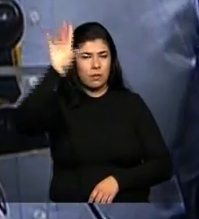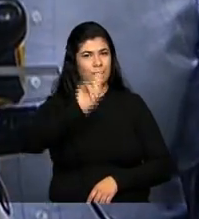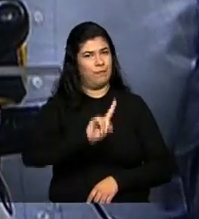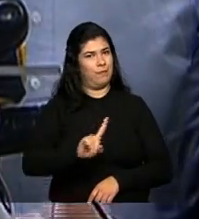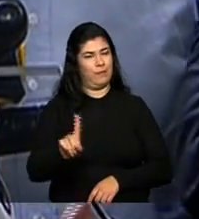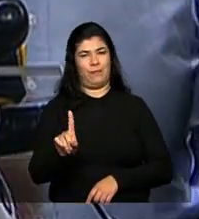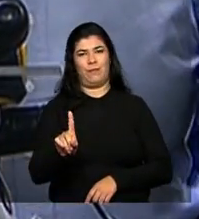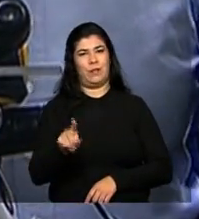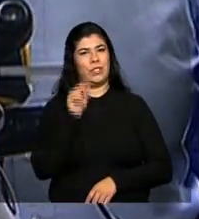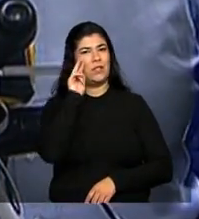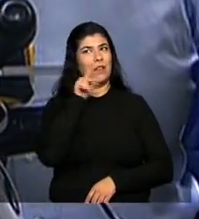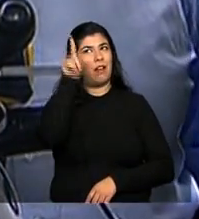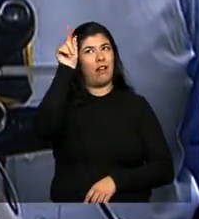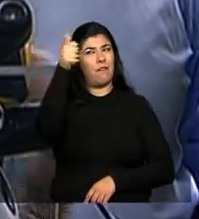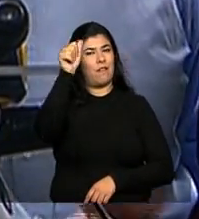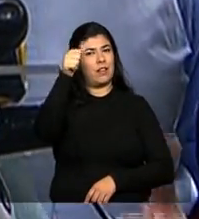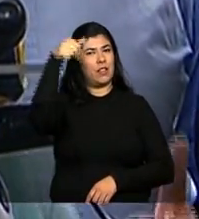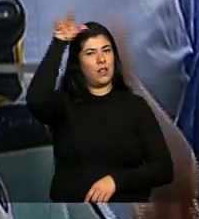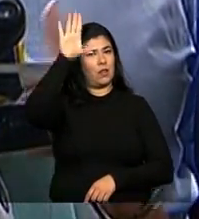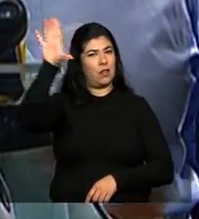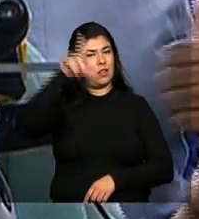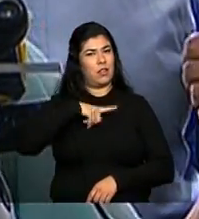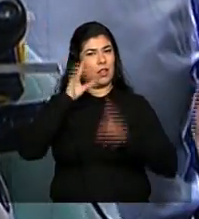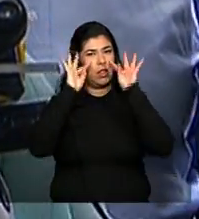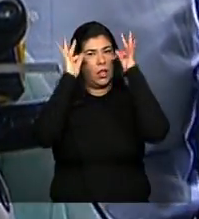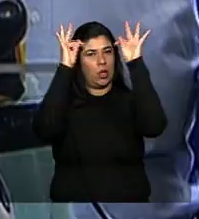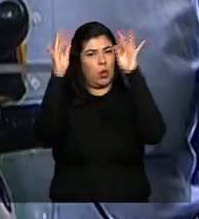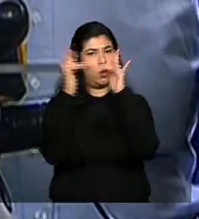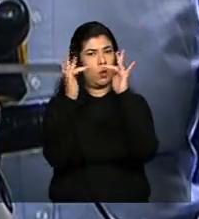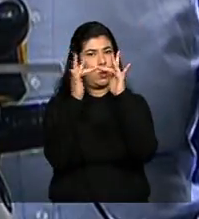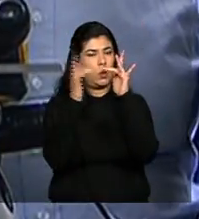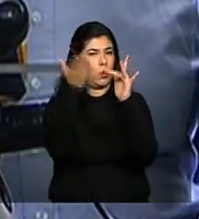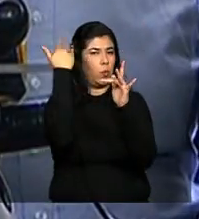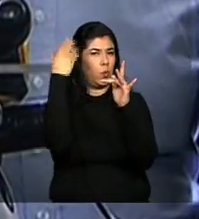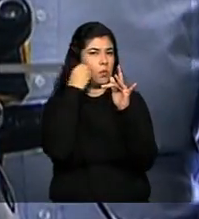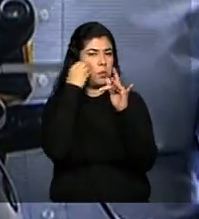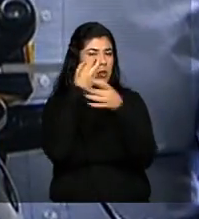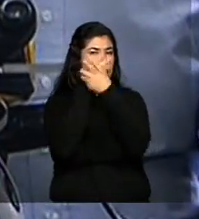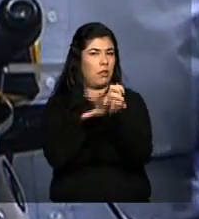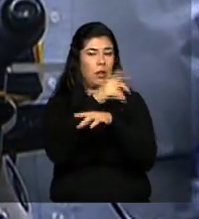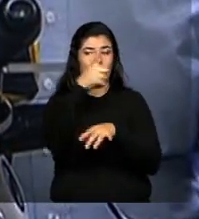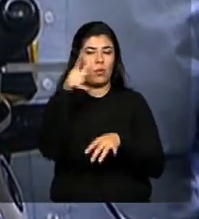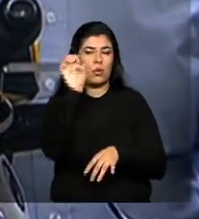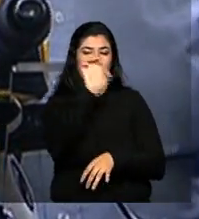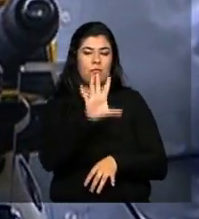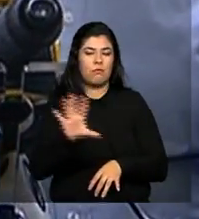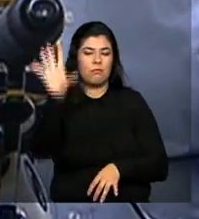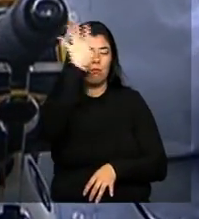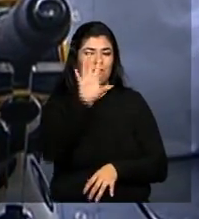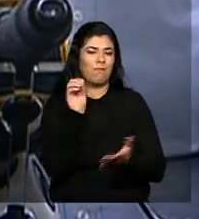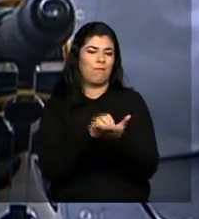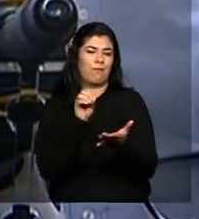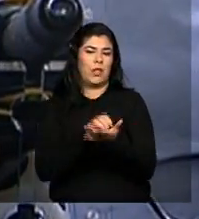se a gente for olhar, o Nordeste tem toda uma tecnologia de convívio com a seca que os outros estados da federação não têm. Você tem hoje